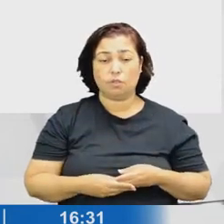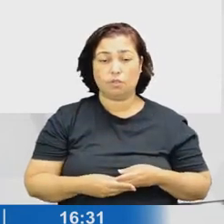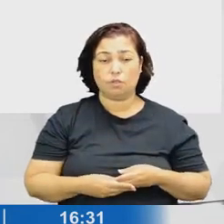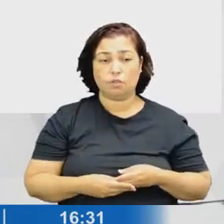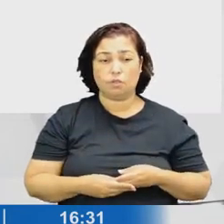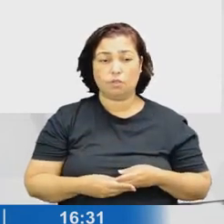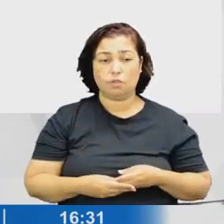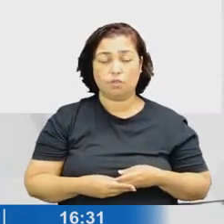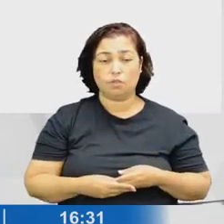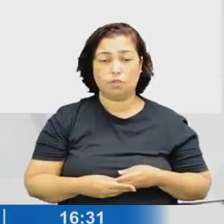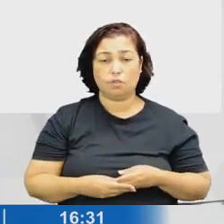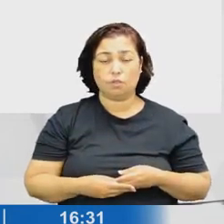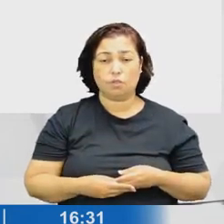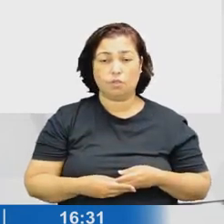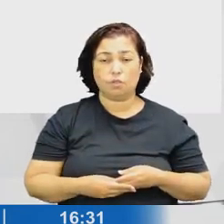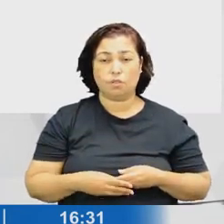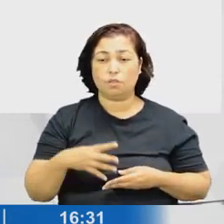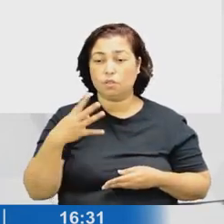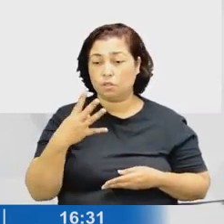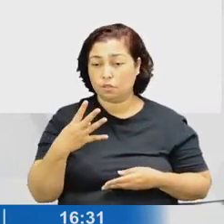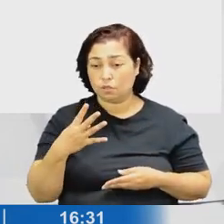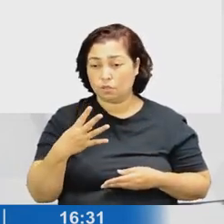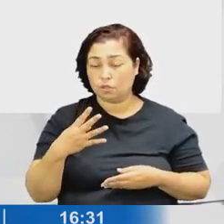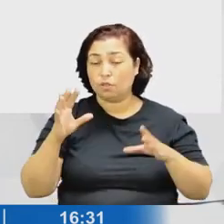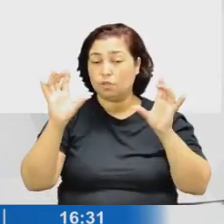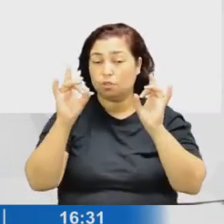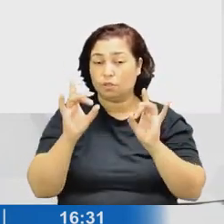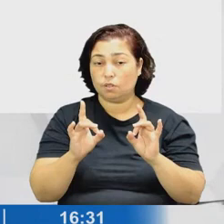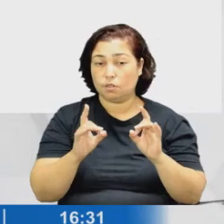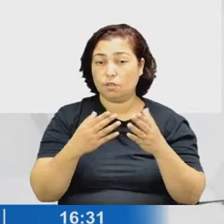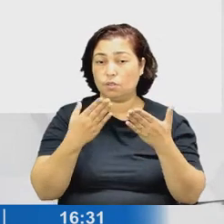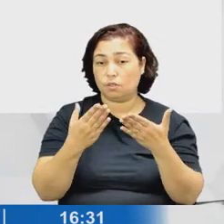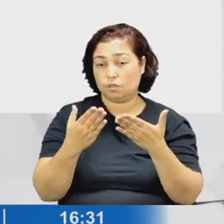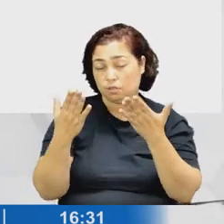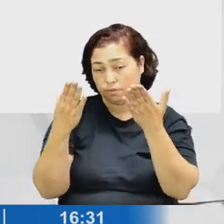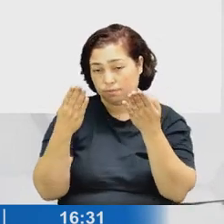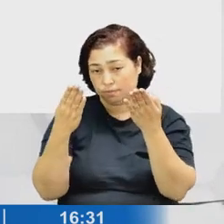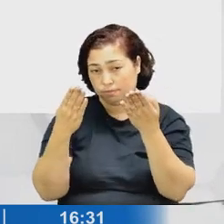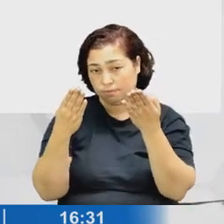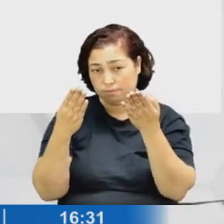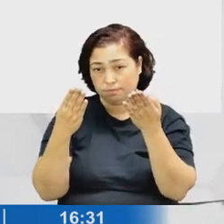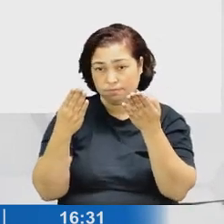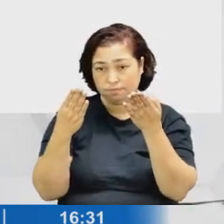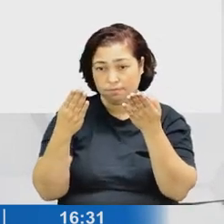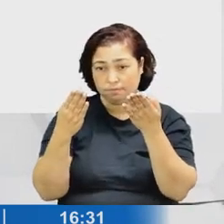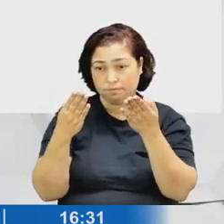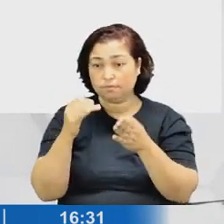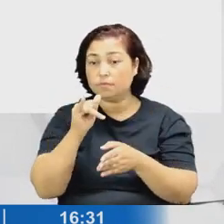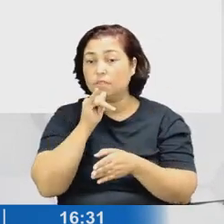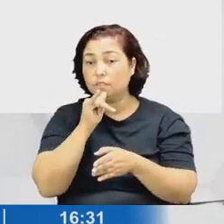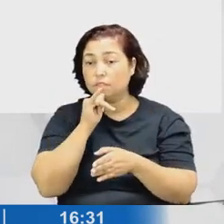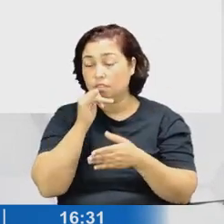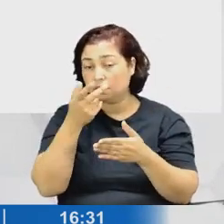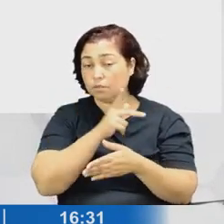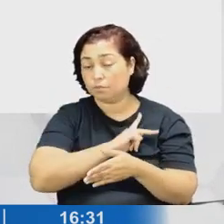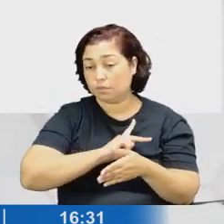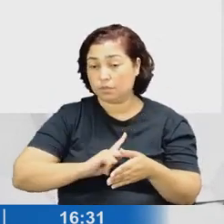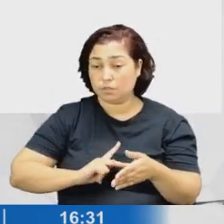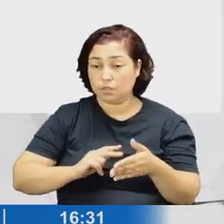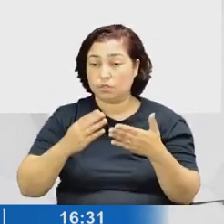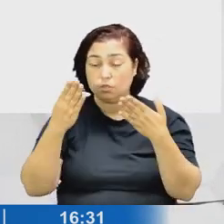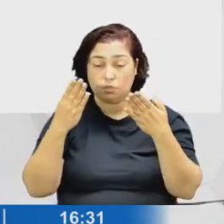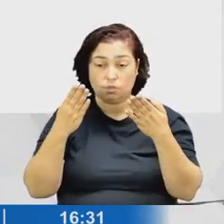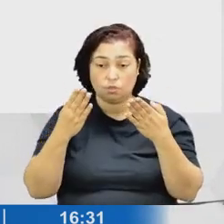arquétipos principais Então você tem o líder herói gente obviamente bota exemplos de presidentes aí né só que